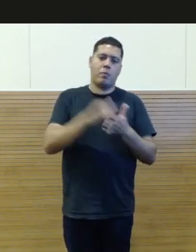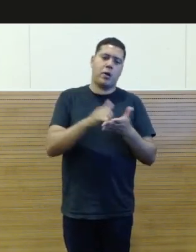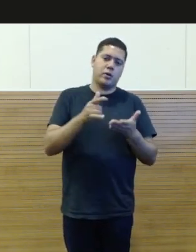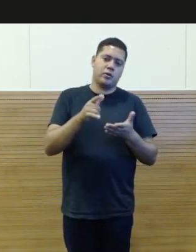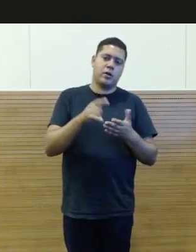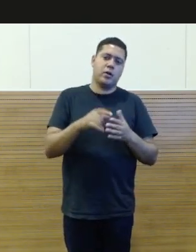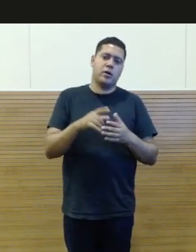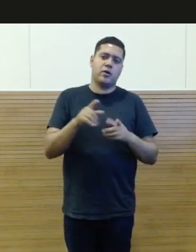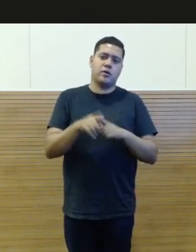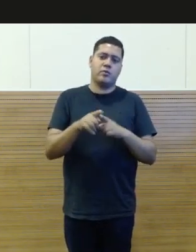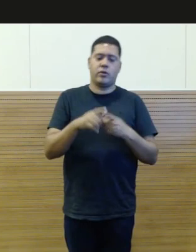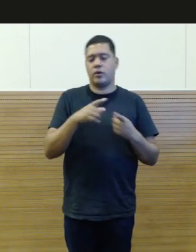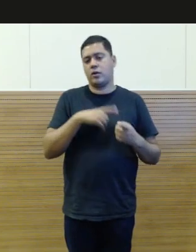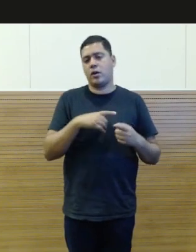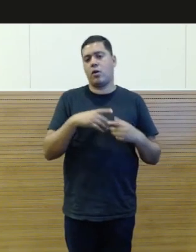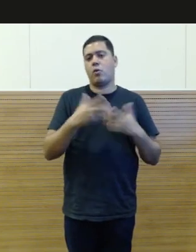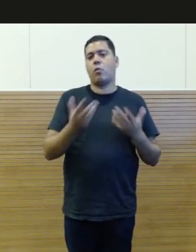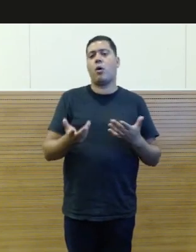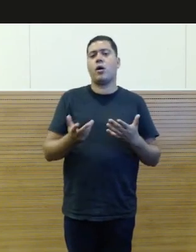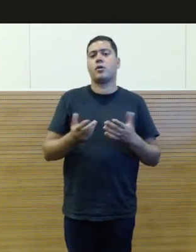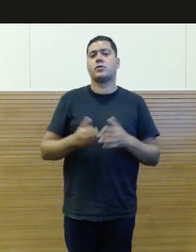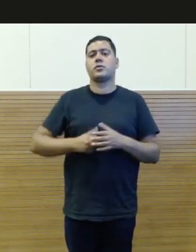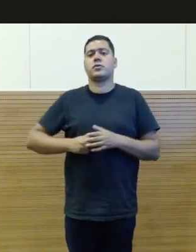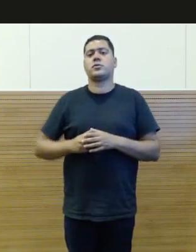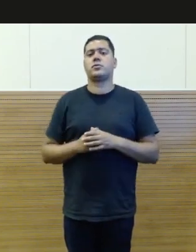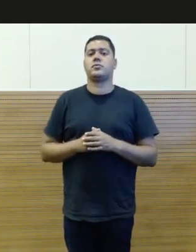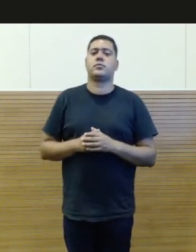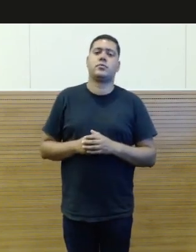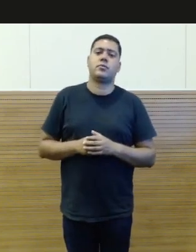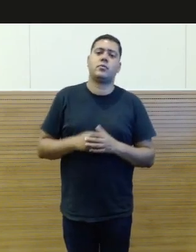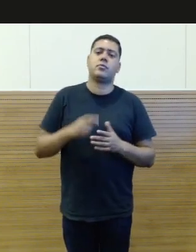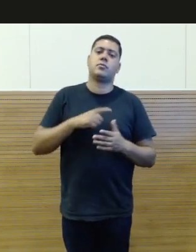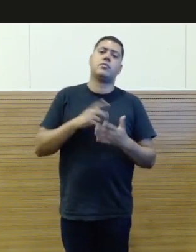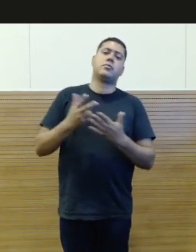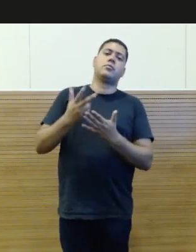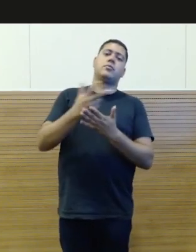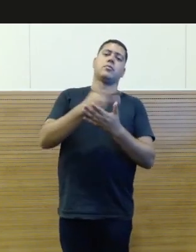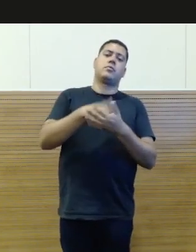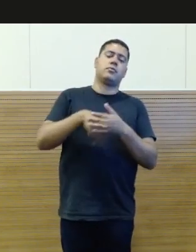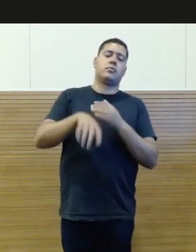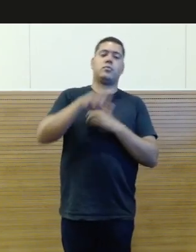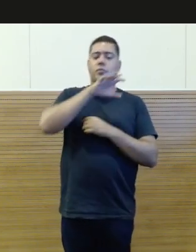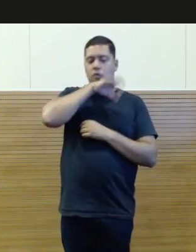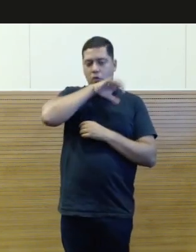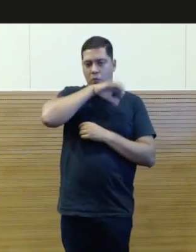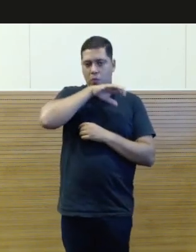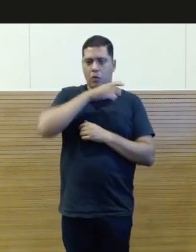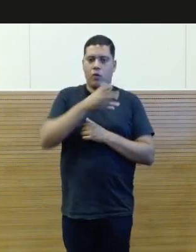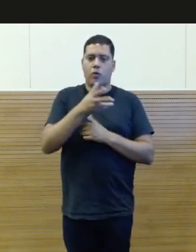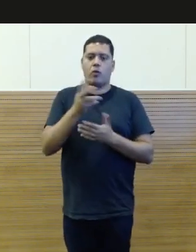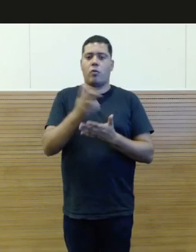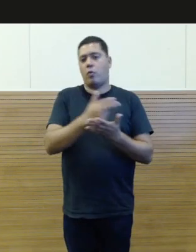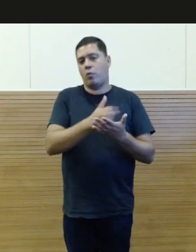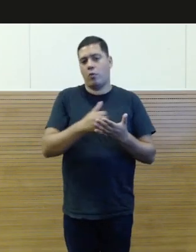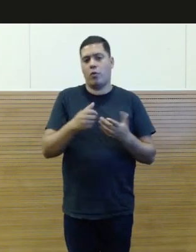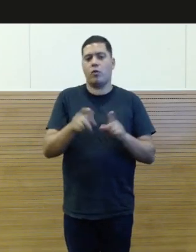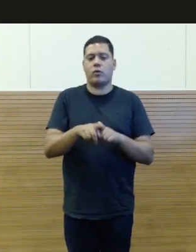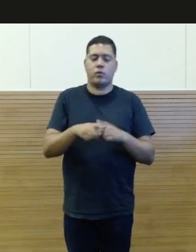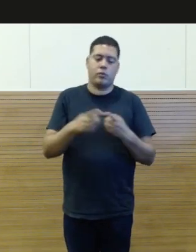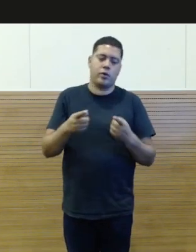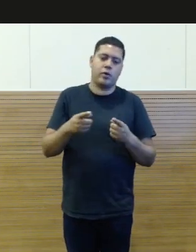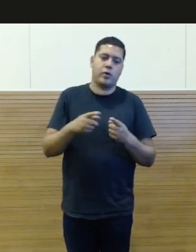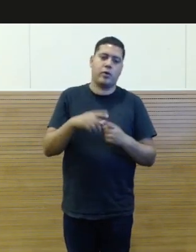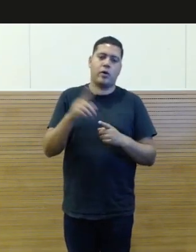traz elementos de quais são os elementos de desenho dos impostos para bebidas açucaradas, e à